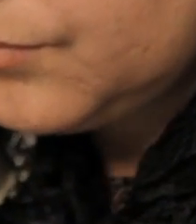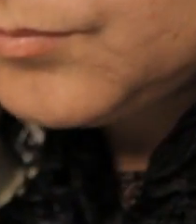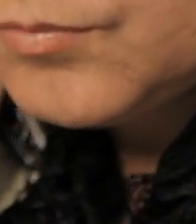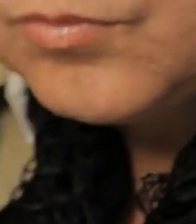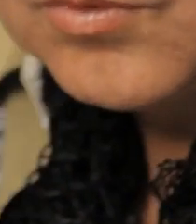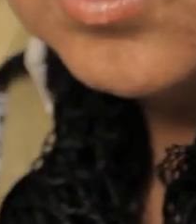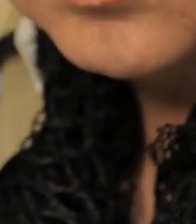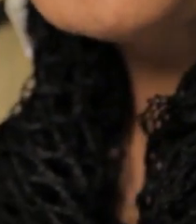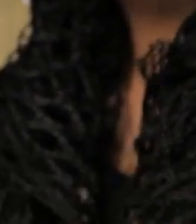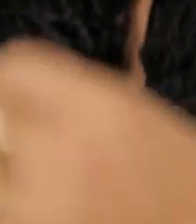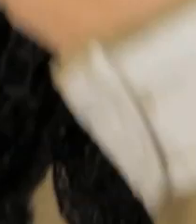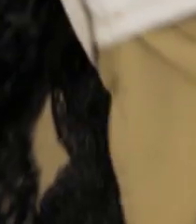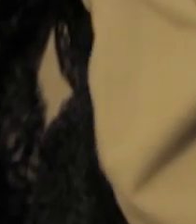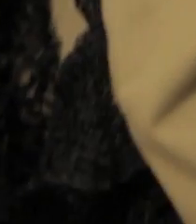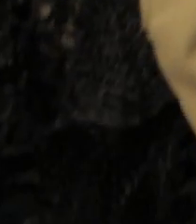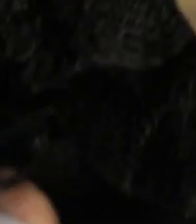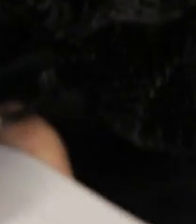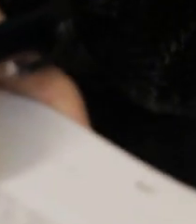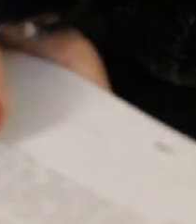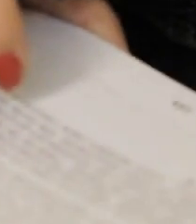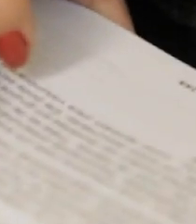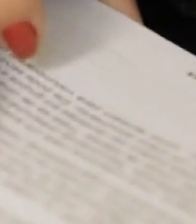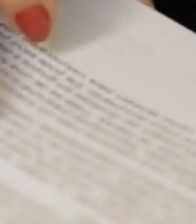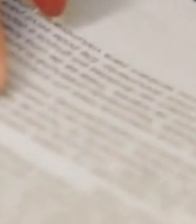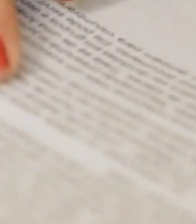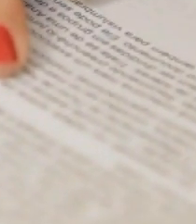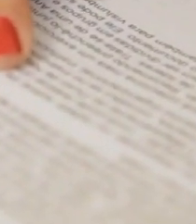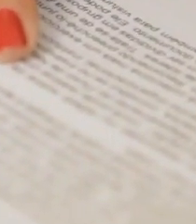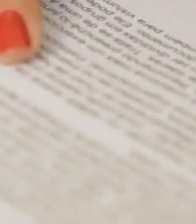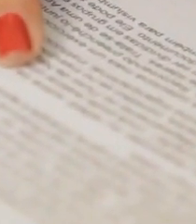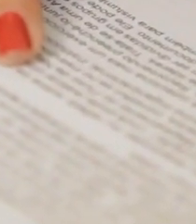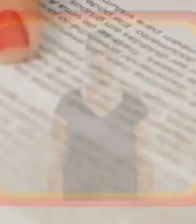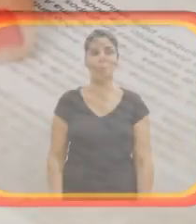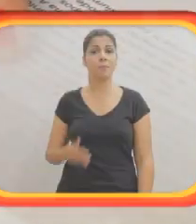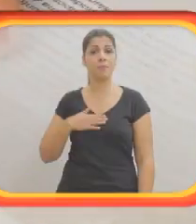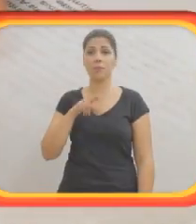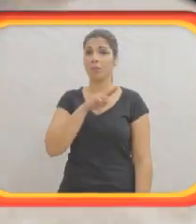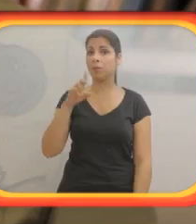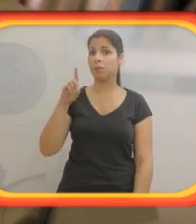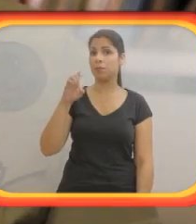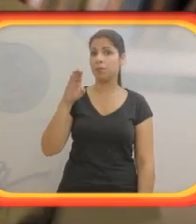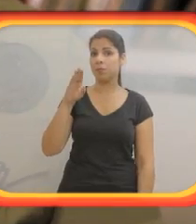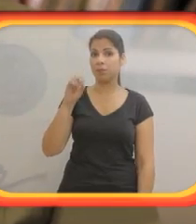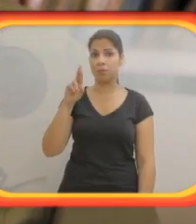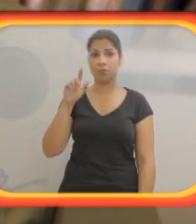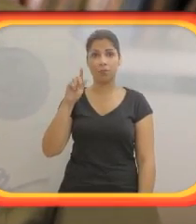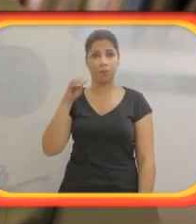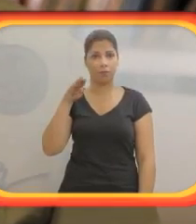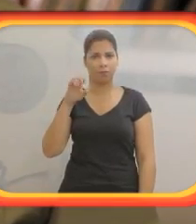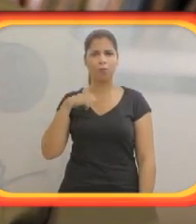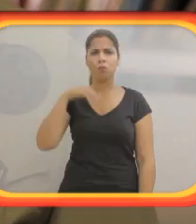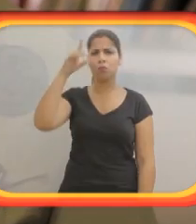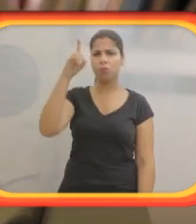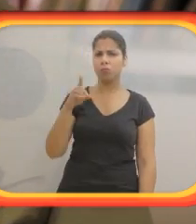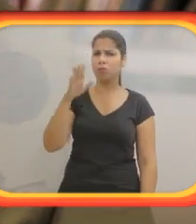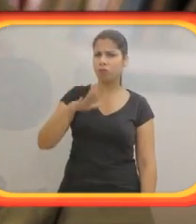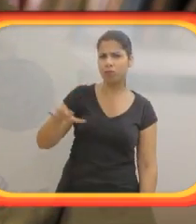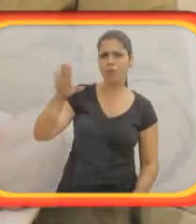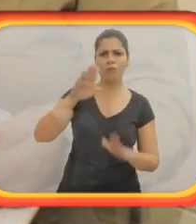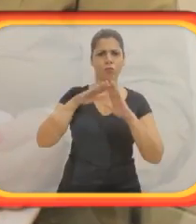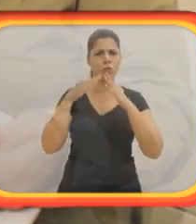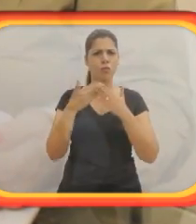óculos sentada a uma mesa com o livro aberto e uma caneta entre os dedos. Meu nome é Débora Dias Gomes, eu